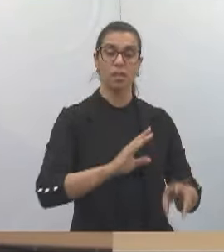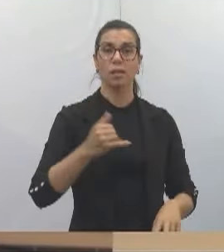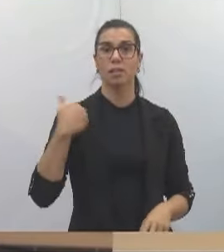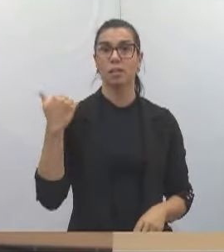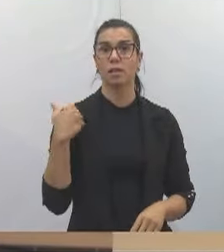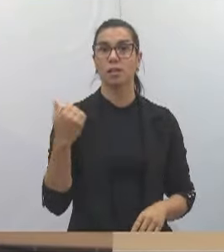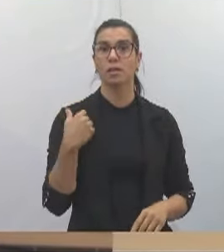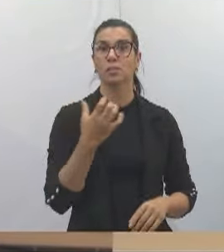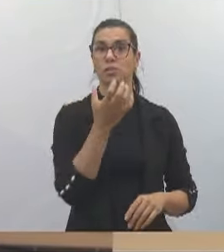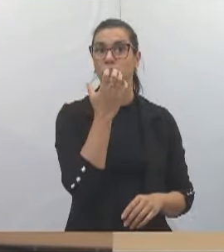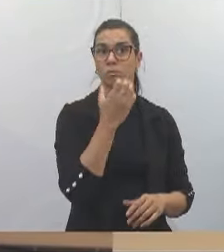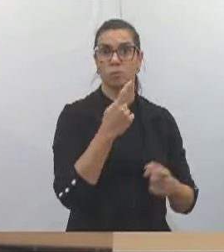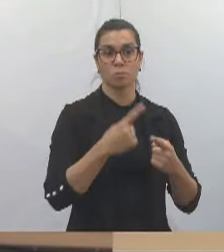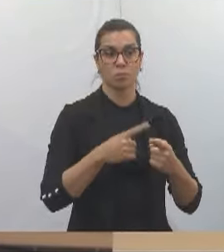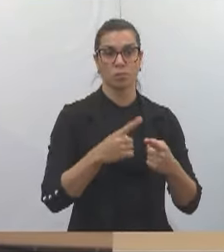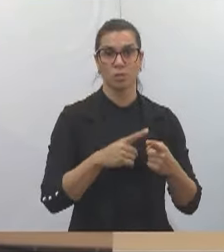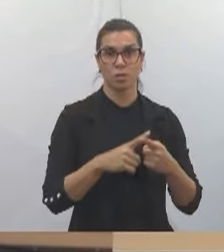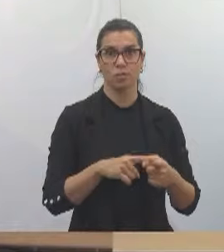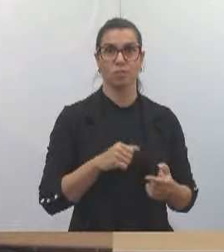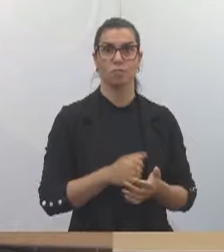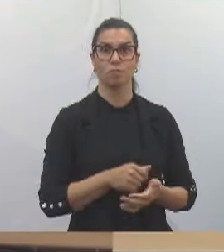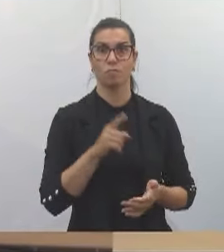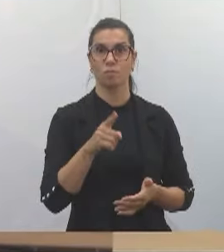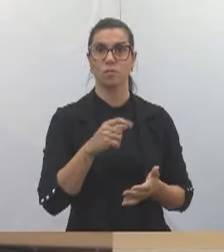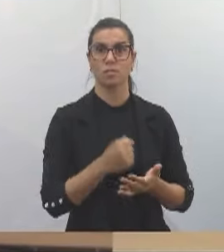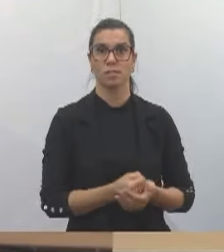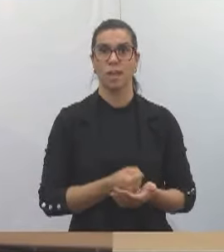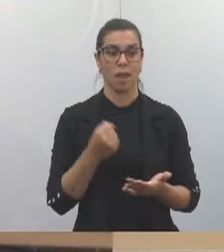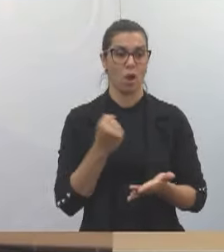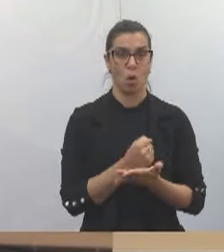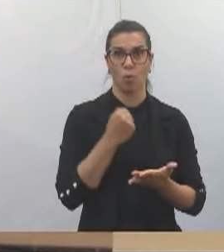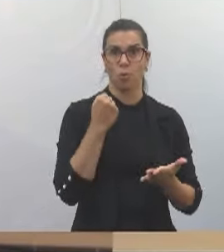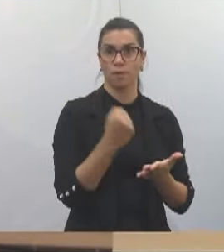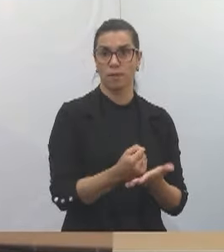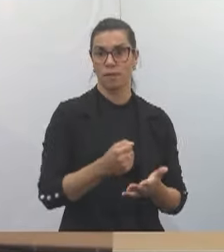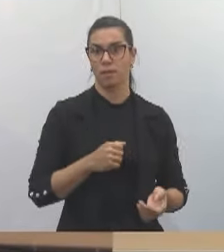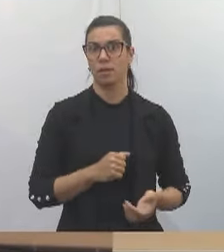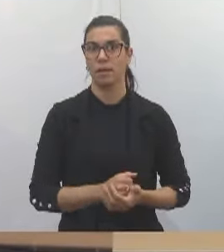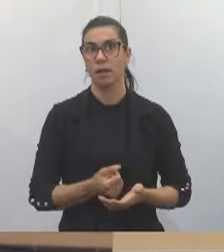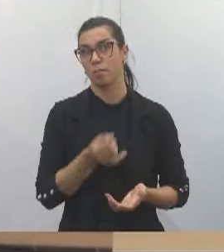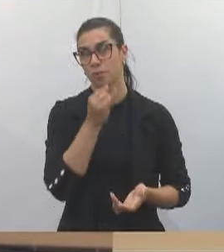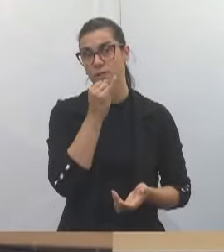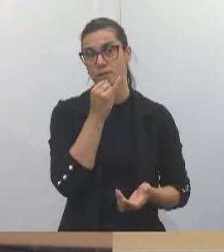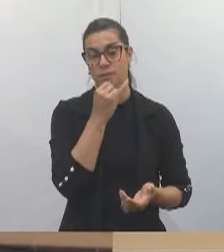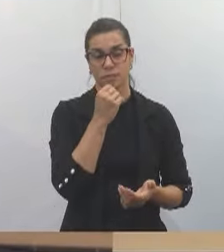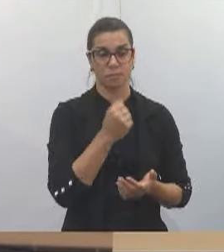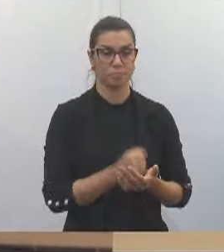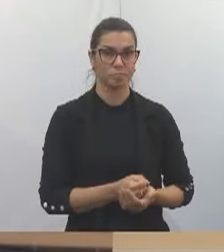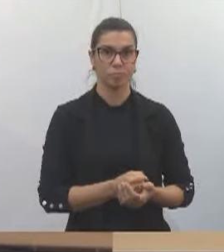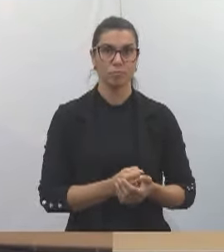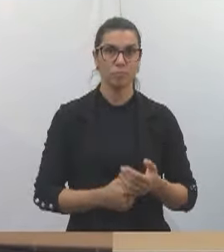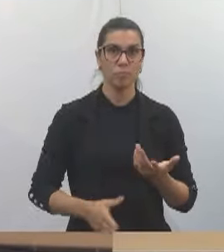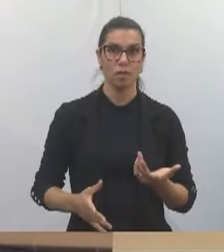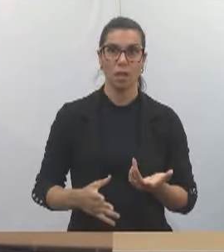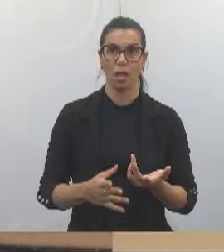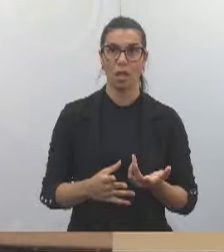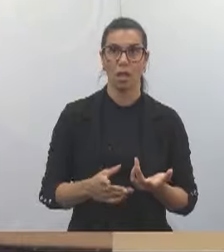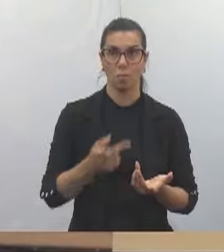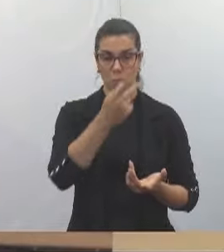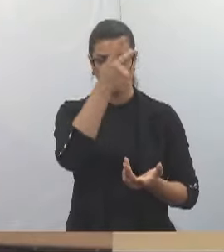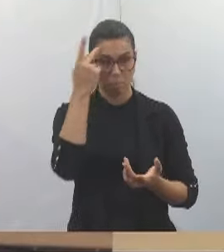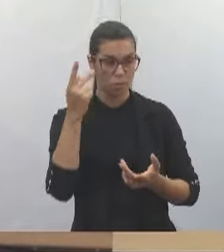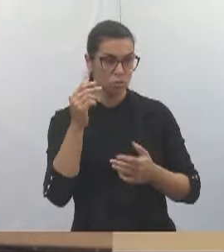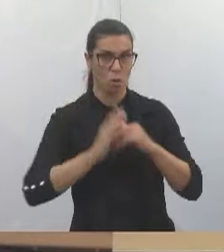animal? Porque você não vai colocar um adestrador para um animal de 10 anos, 12 anos, 13 anos. Porque ele não vai